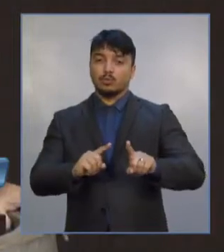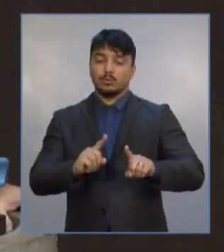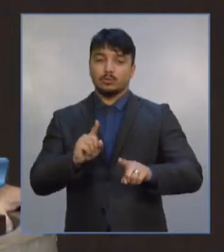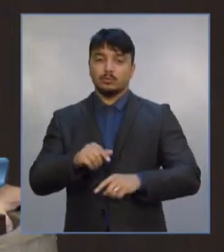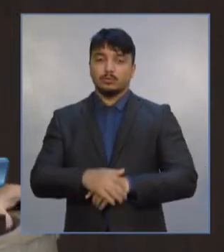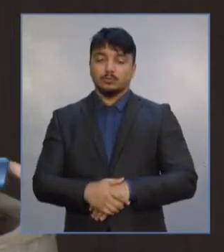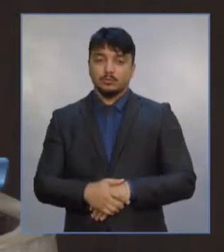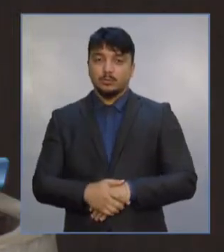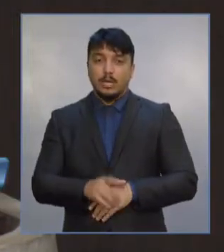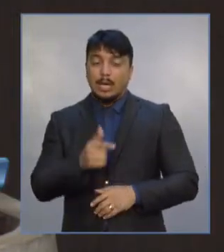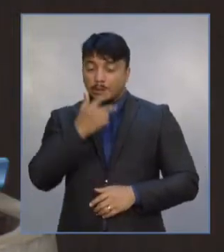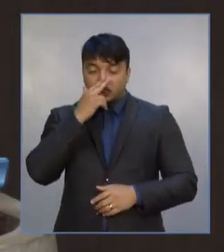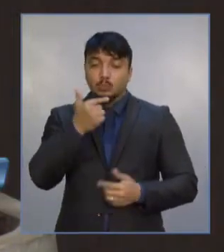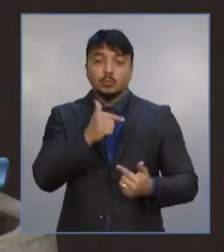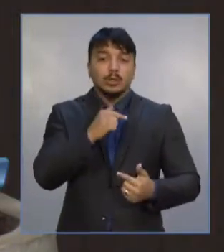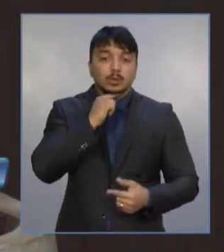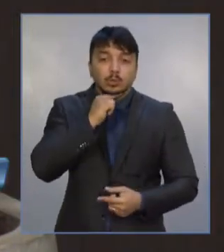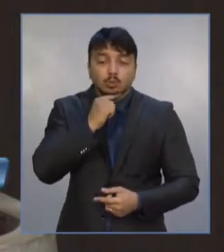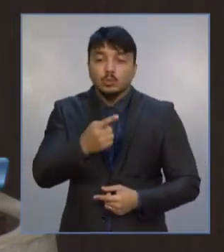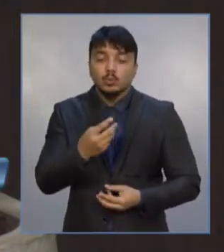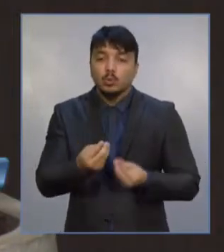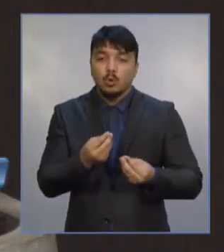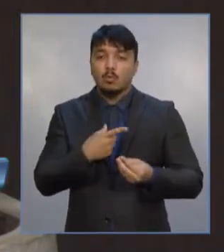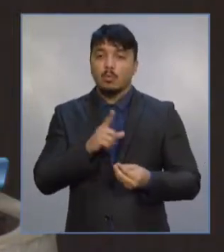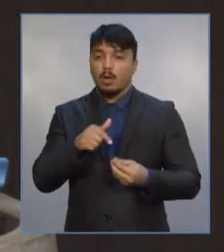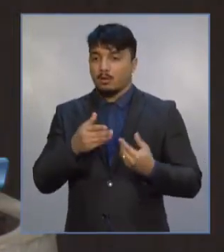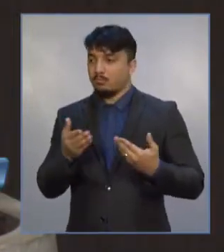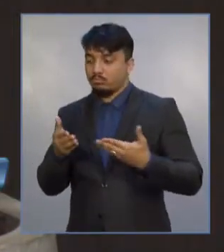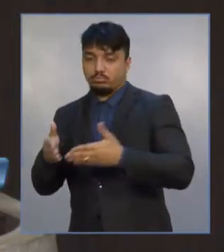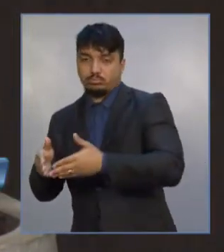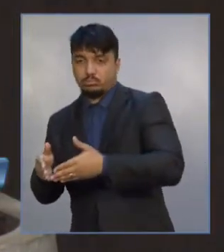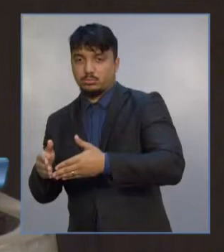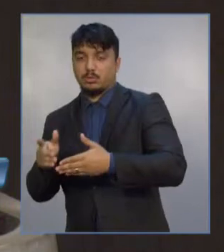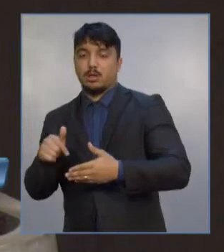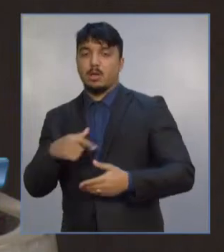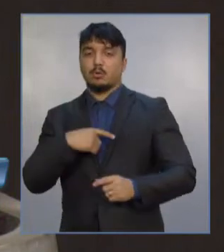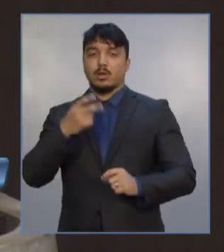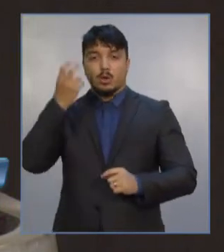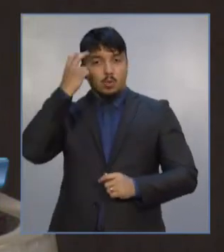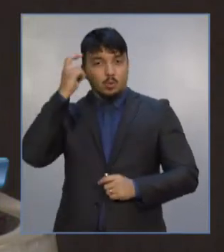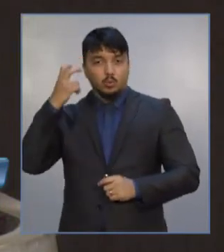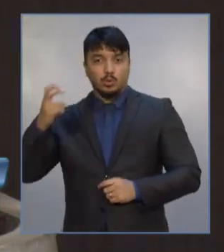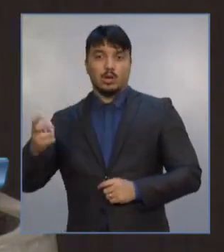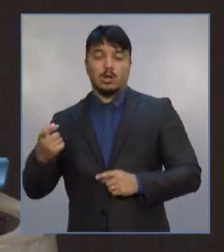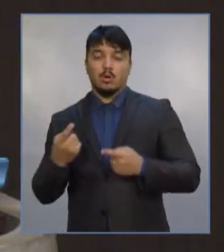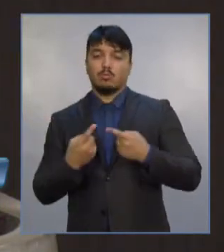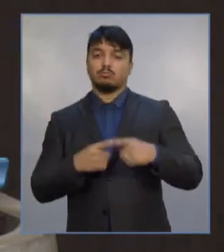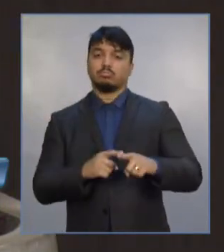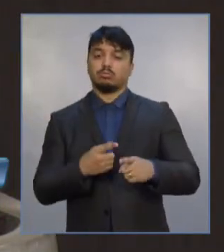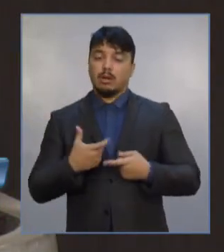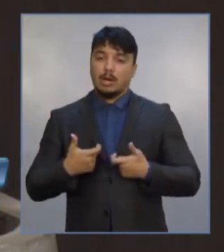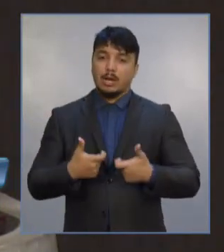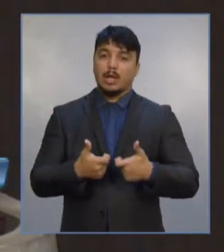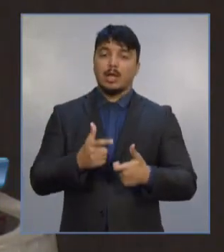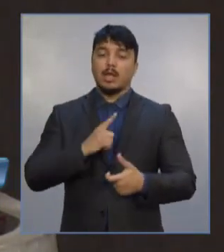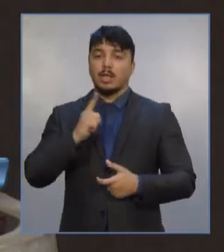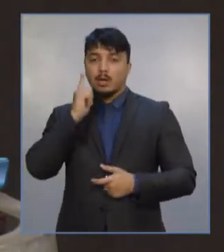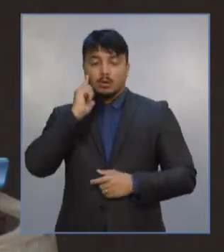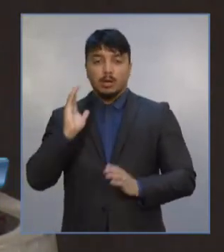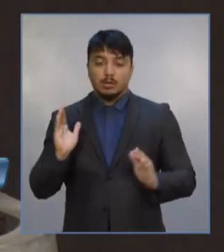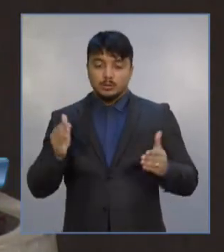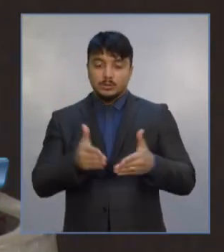própria tarefa. Ele apela, portanto, para a guerra cultural, coloca no centro do